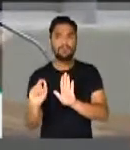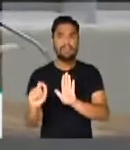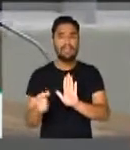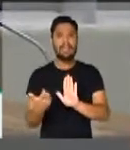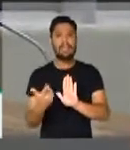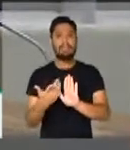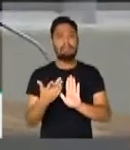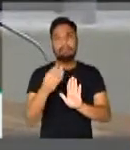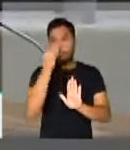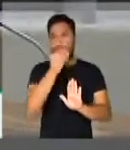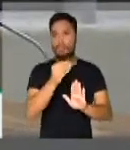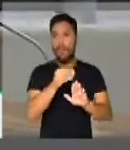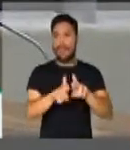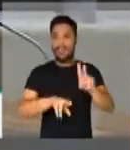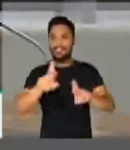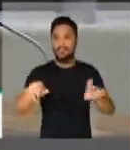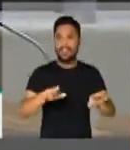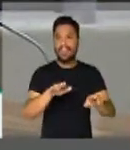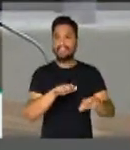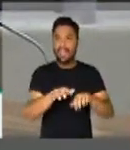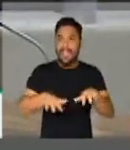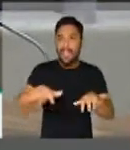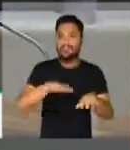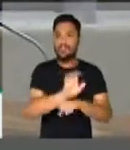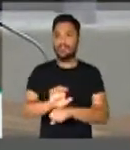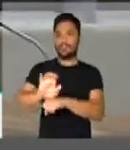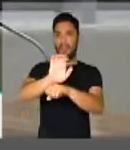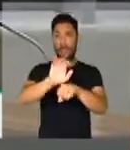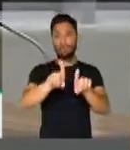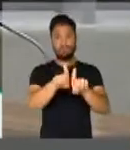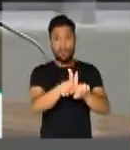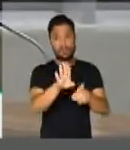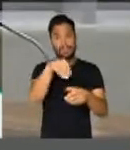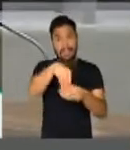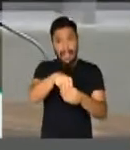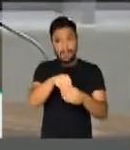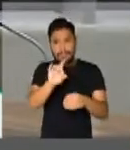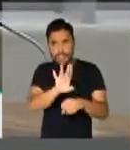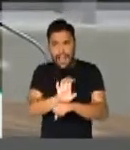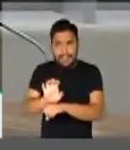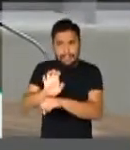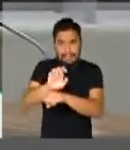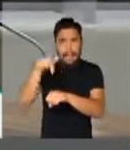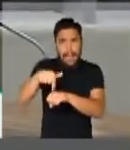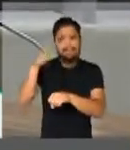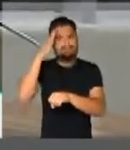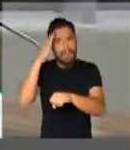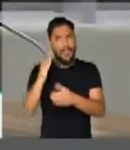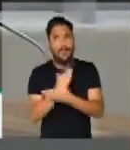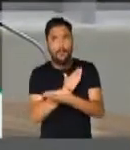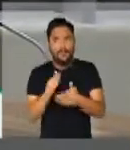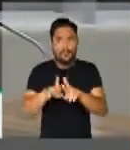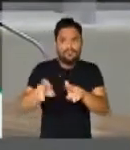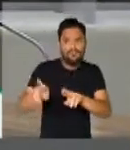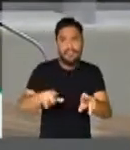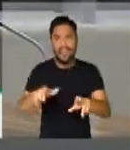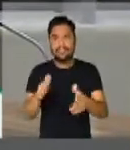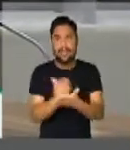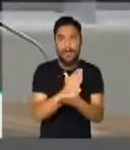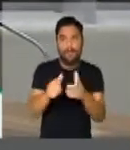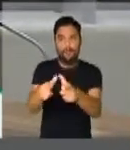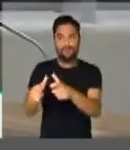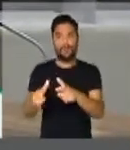e não digo regionais em relação apenas aos estados, mas também dentro de cada estado, a gente sabe que a expectativa de